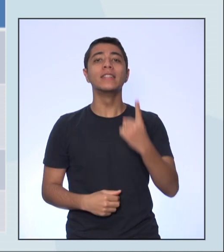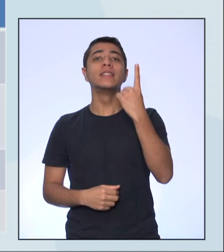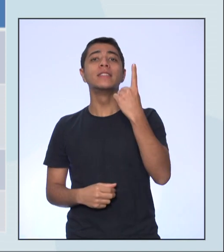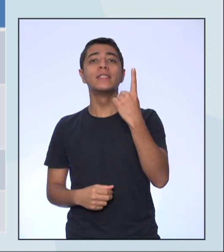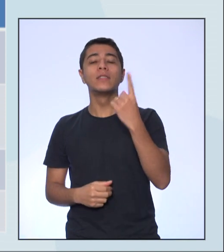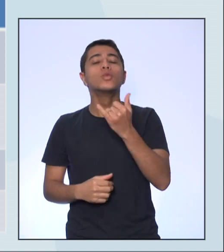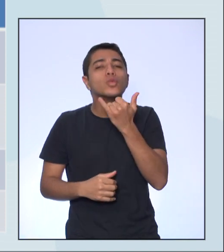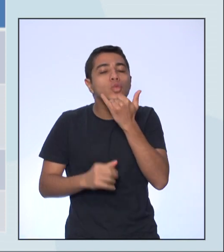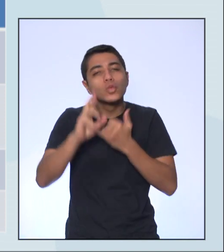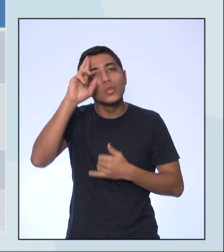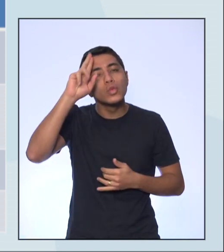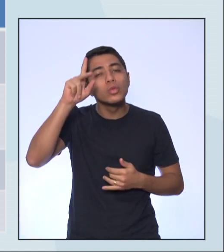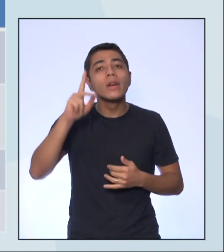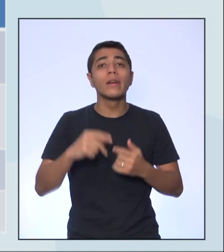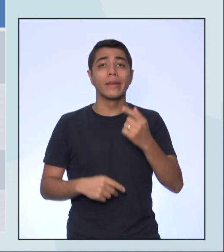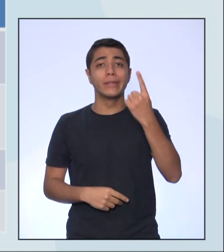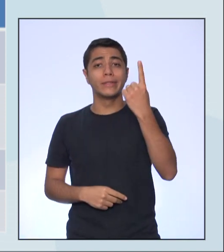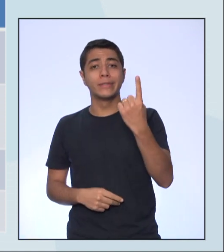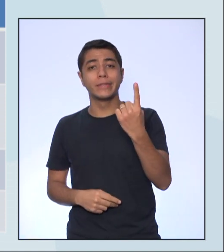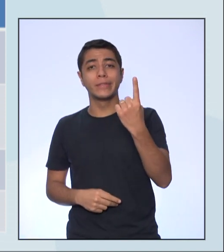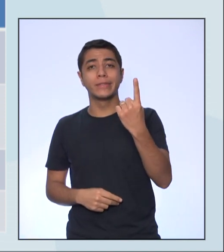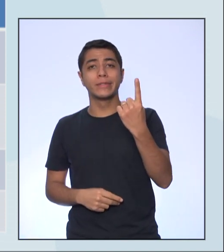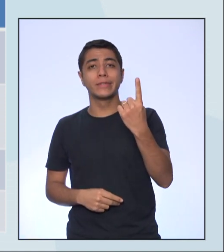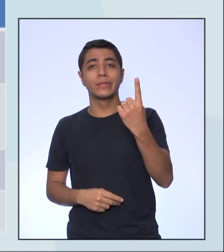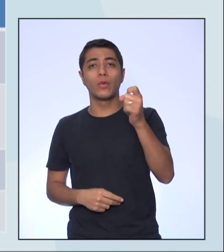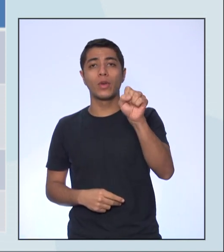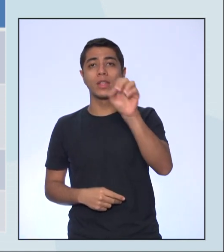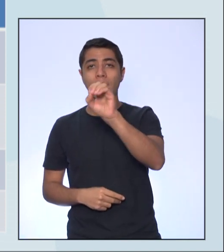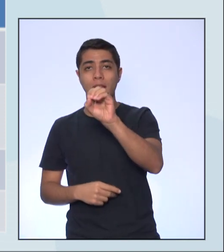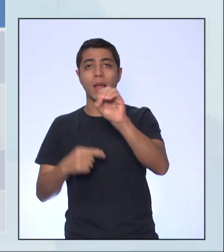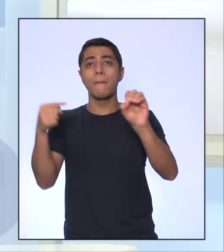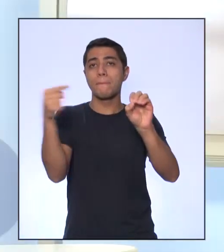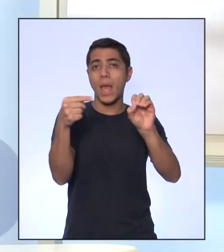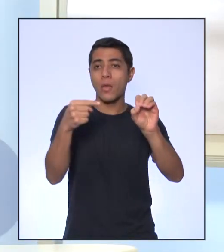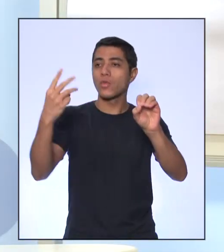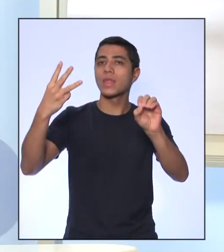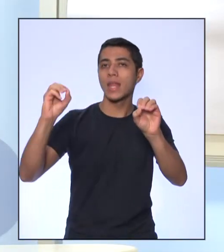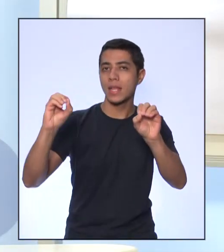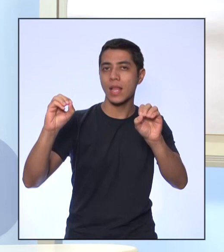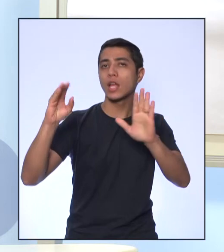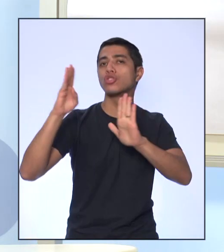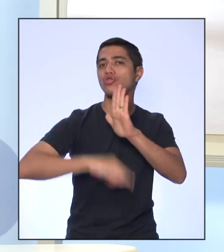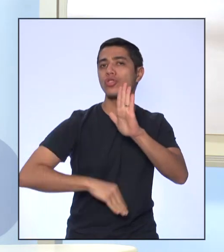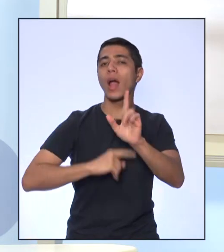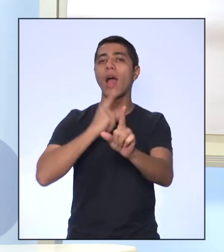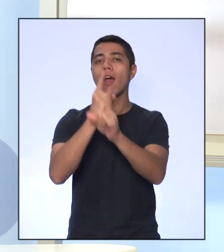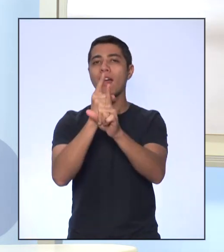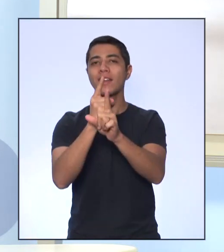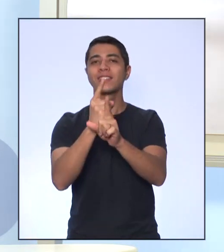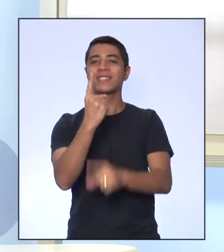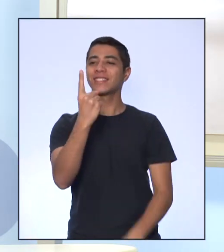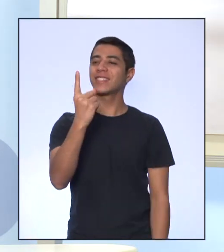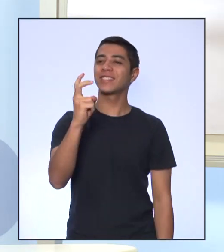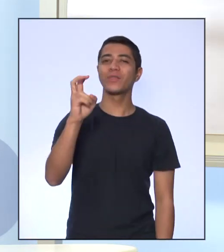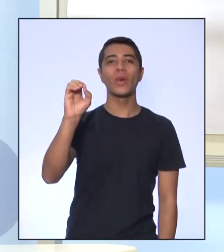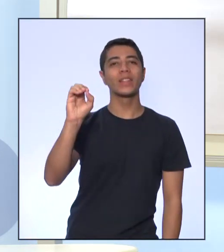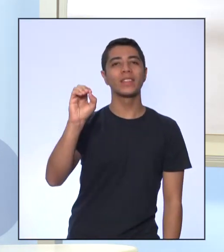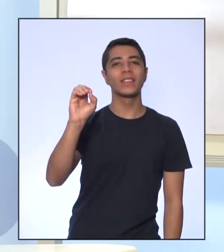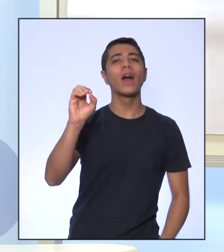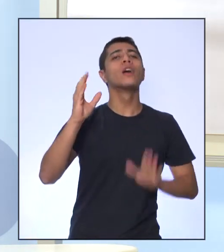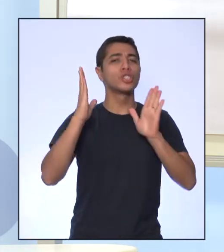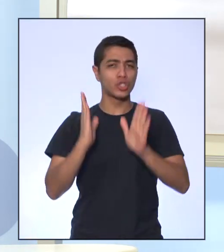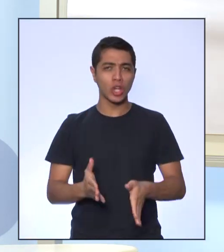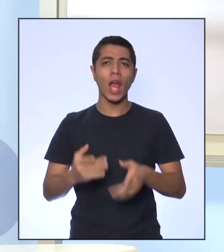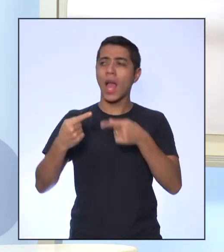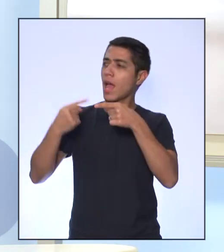desculpa se eu subtrair 30 eu vou achar o 150 né então isso a gente já viu na aula passada né nós já tivemos as ideia nós